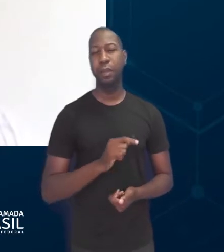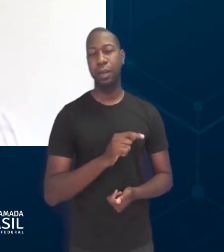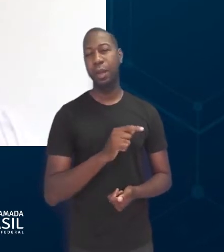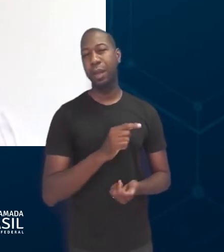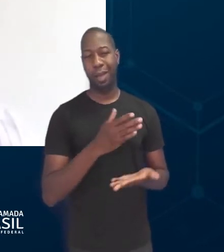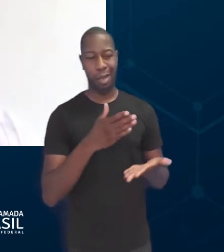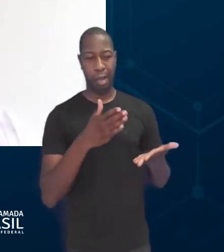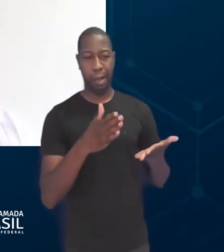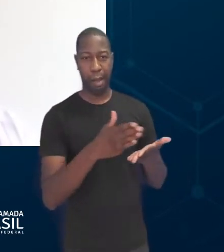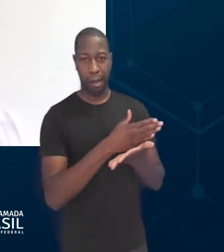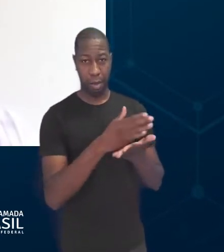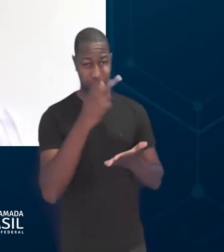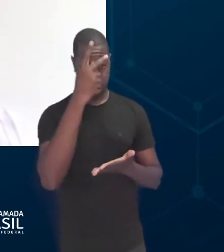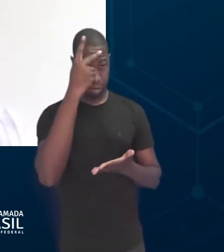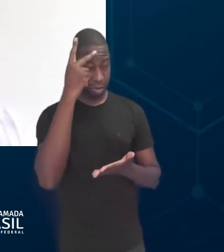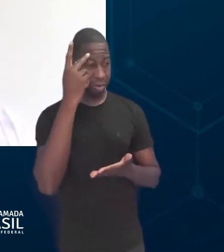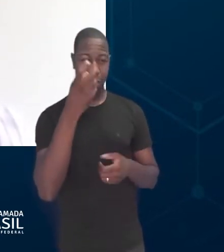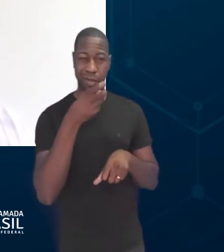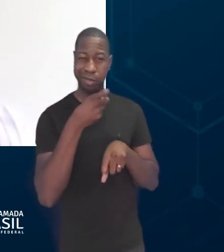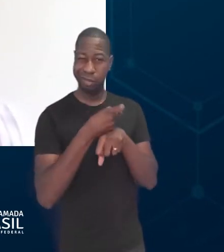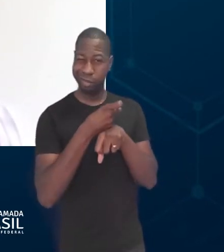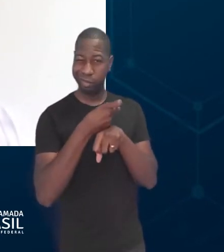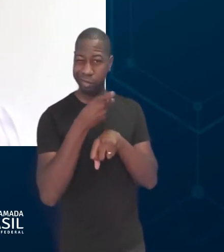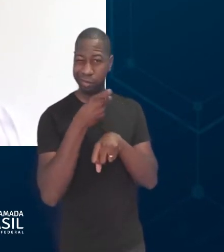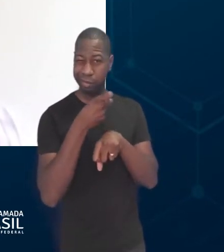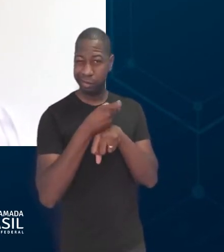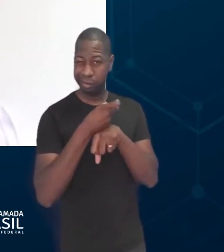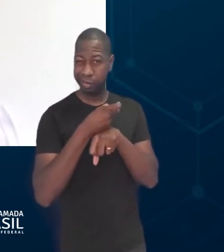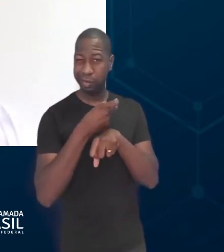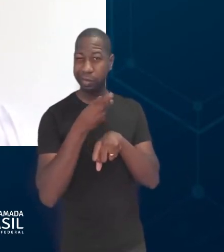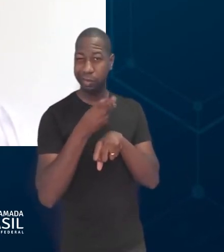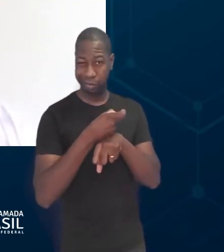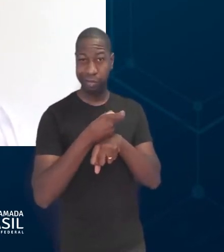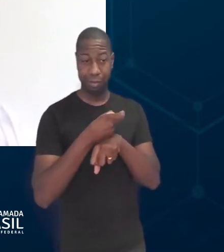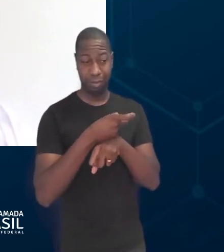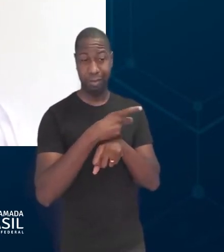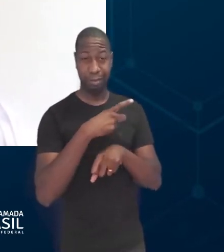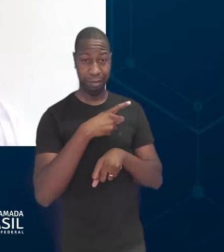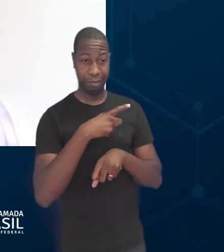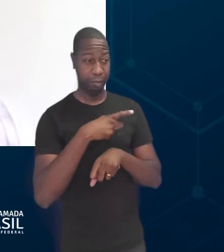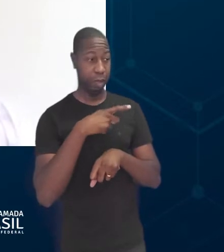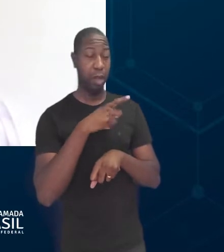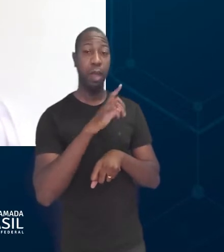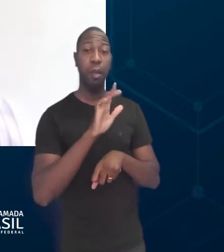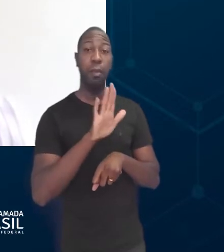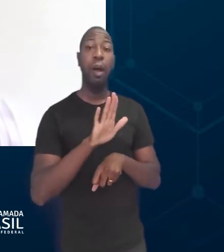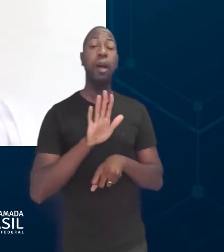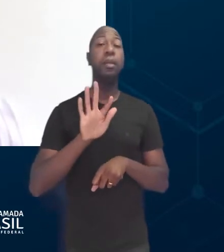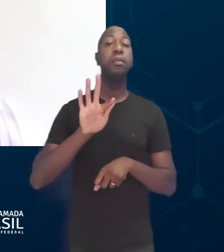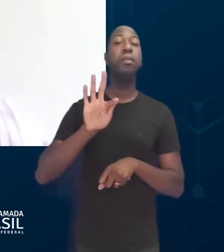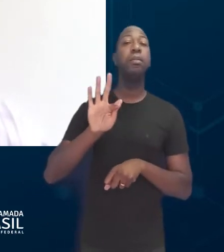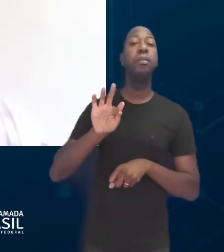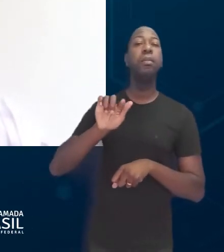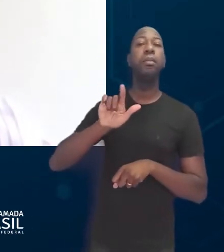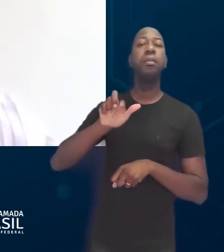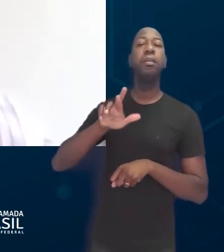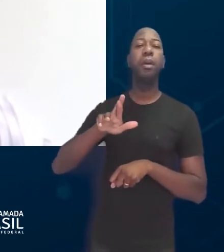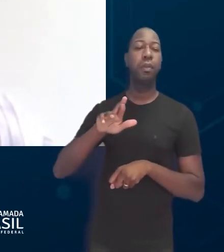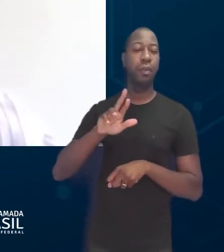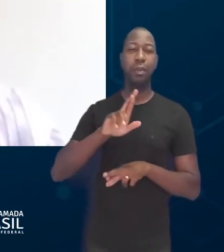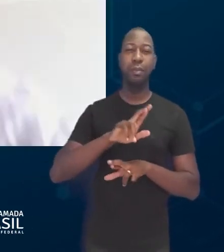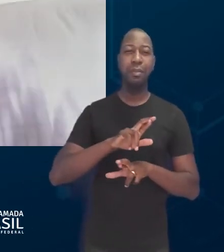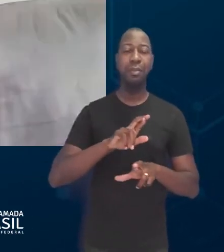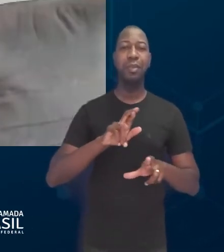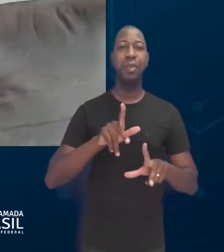apologia dela, a FLIR, como qualquer evento ligado à literatura e à busca pelo conhecimento, é um ato de profunda e